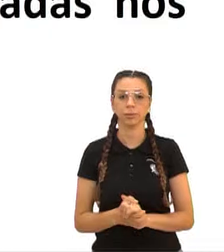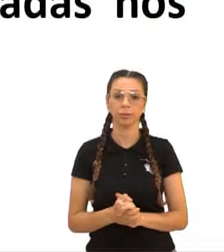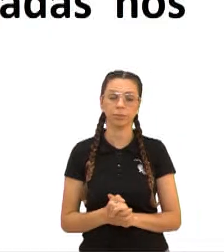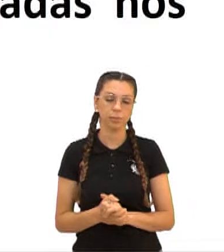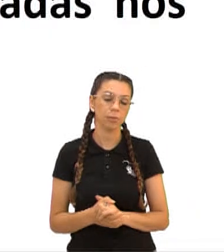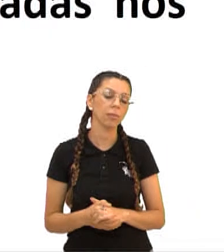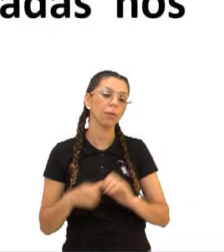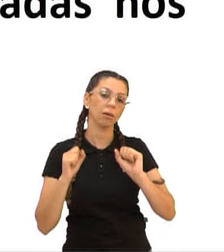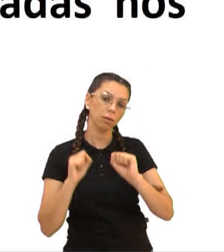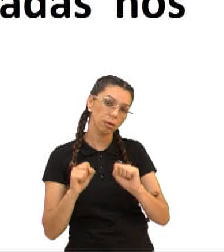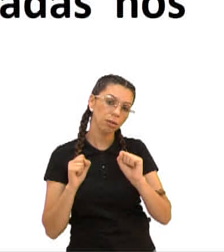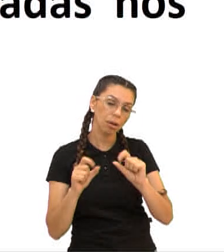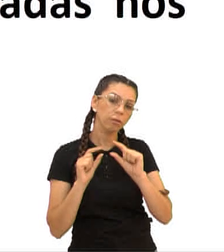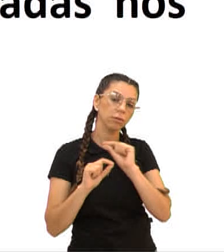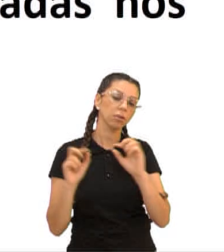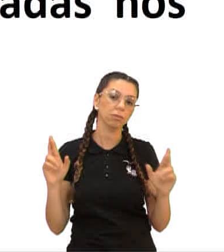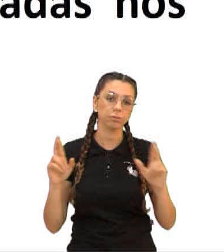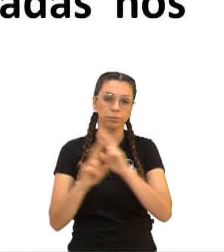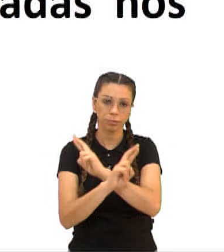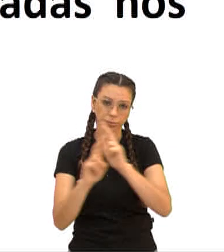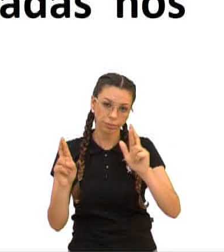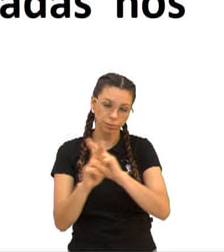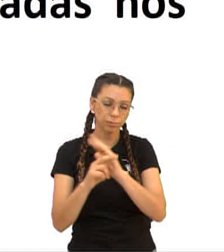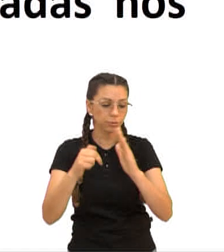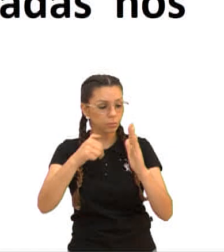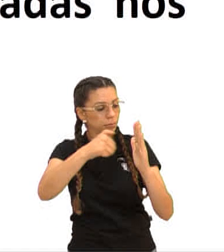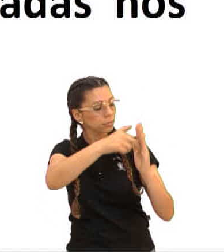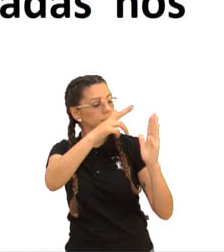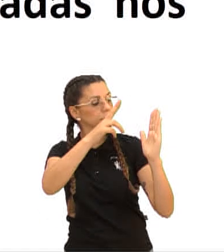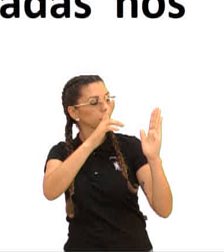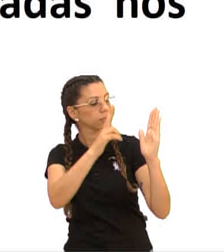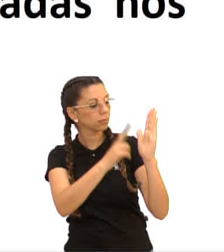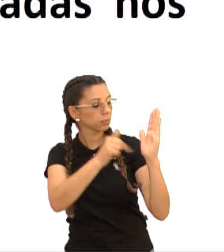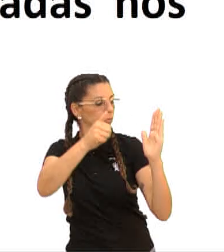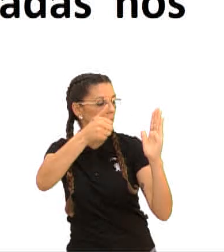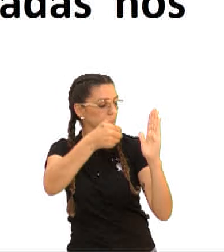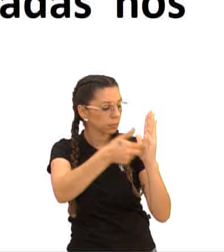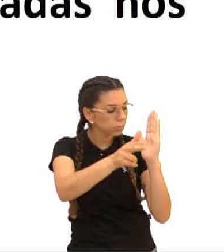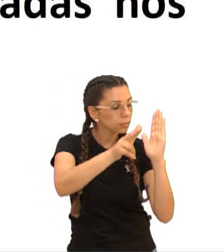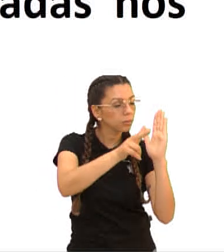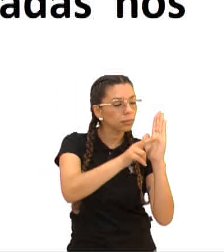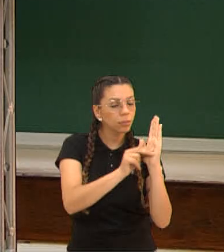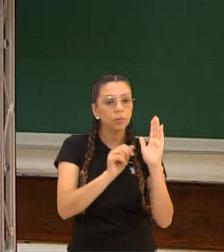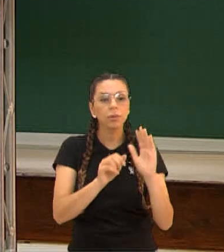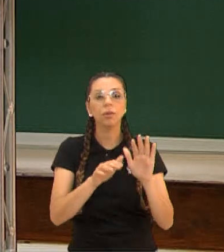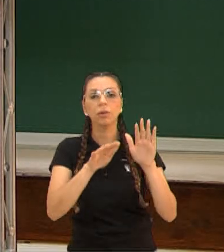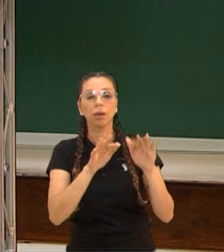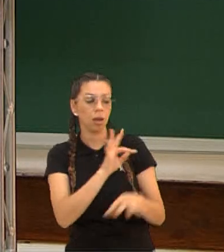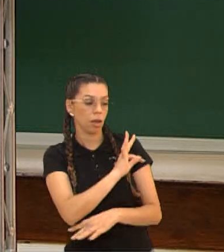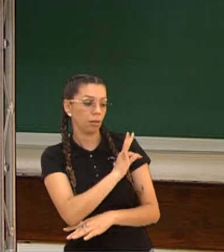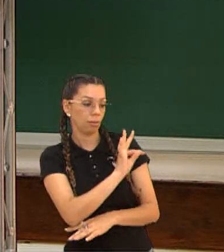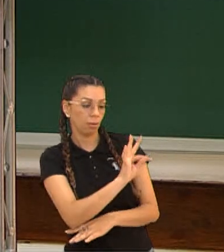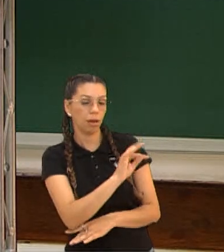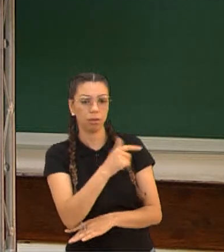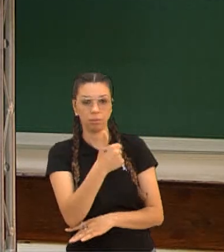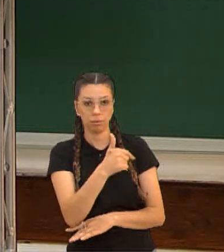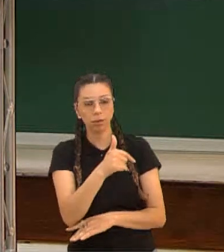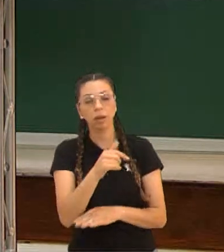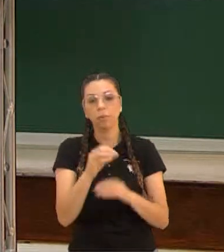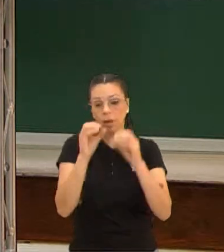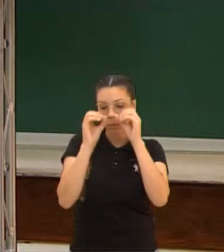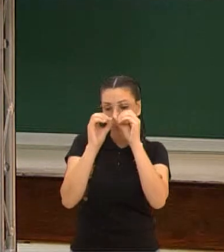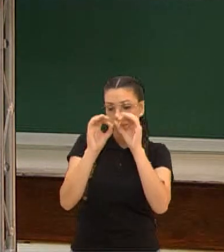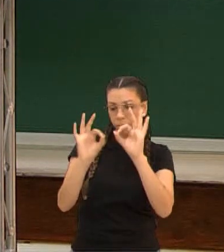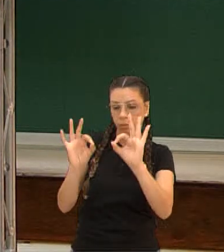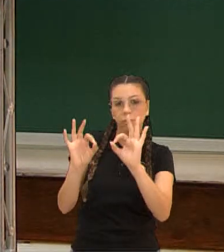Devem ser puras dissociadas em pequenas pinceladas. Deixar de ser técnica para ser ótica. Então, a ideia da ilusão ótica